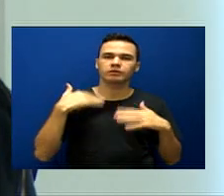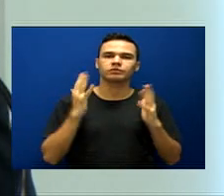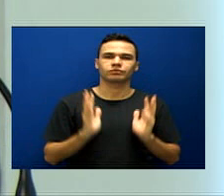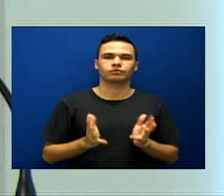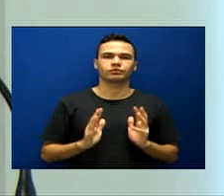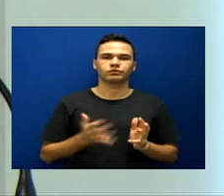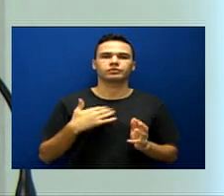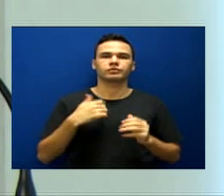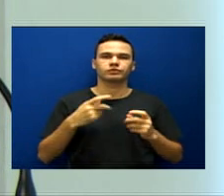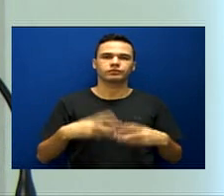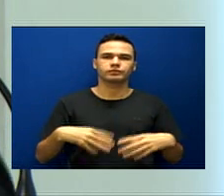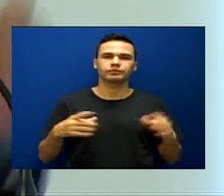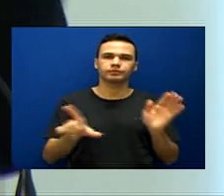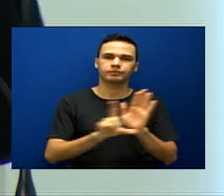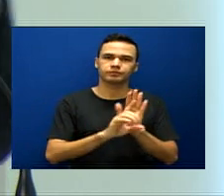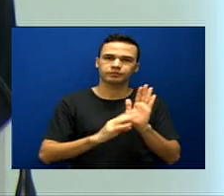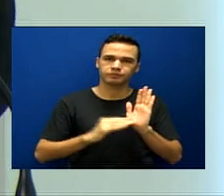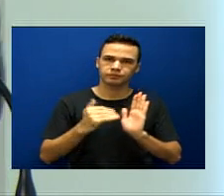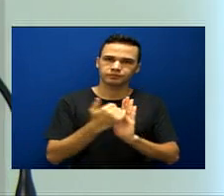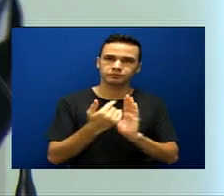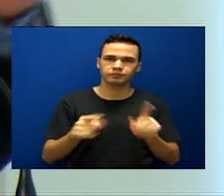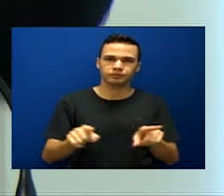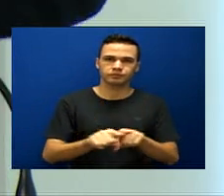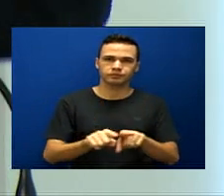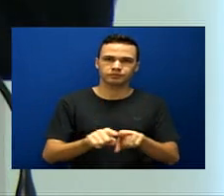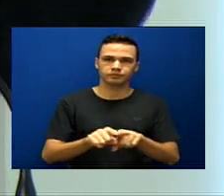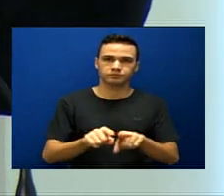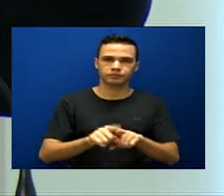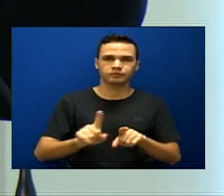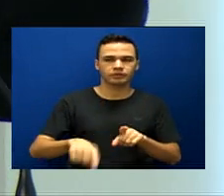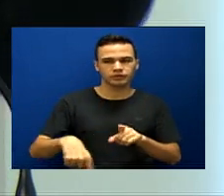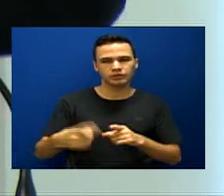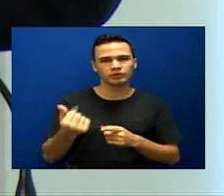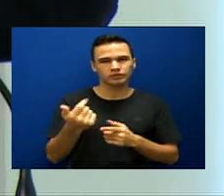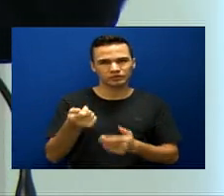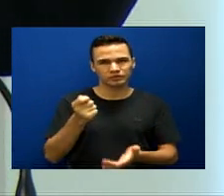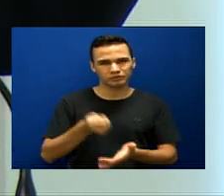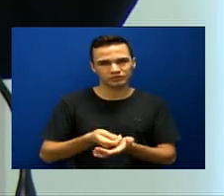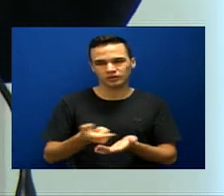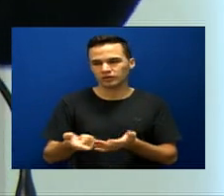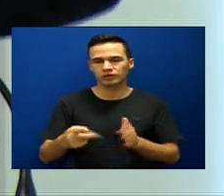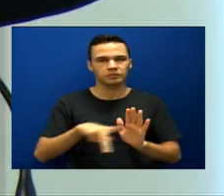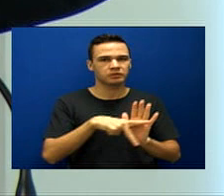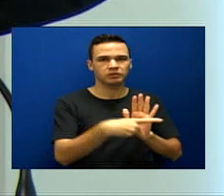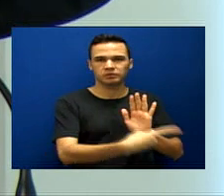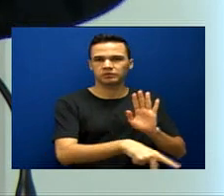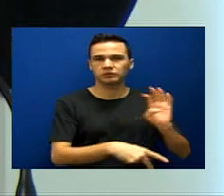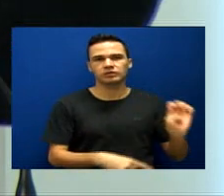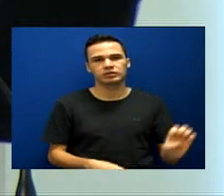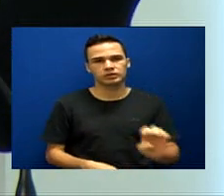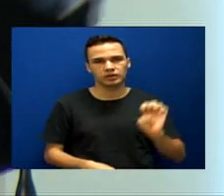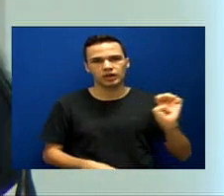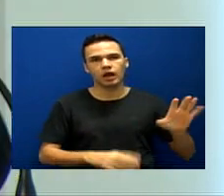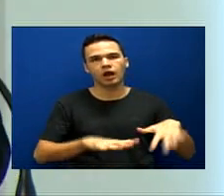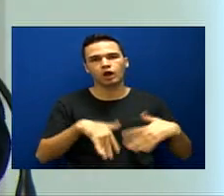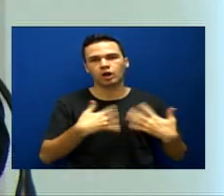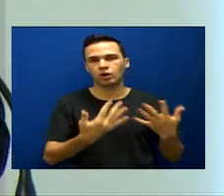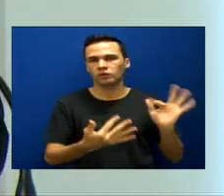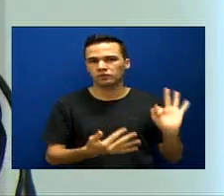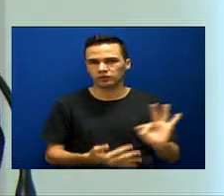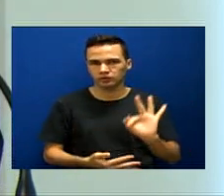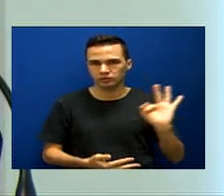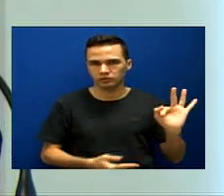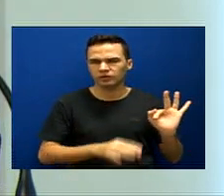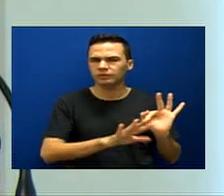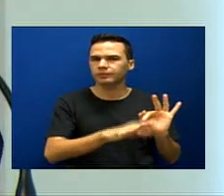com relação a essa questão de emendas. E com relação a essa questão de recursos, seja em nível estadual ou seja em nível federal. Só